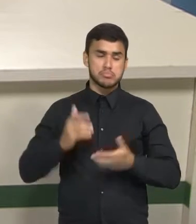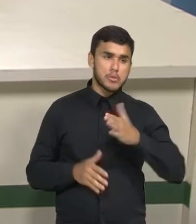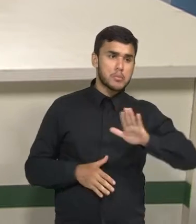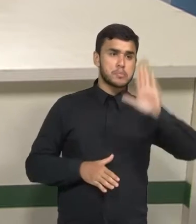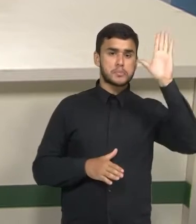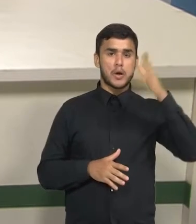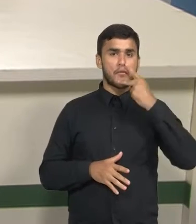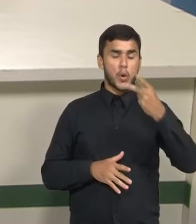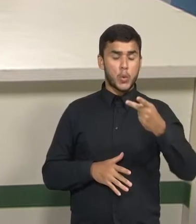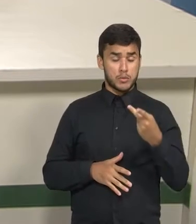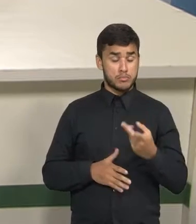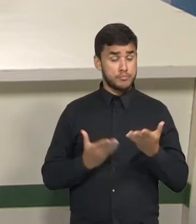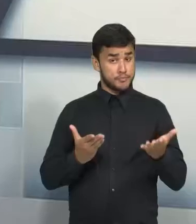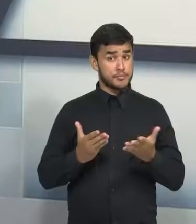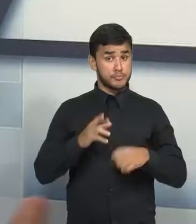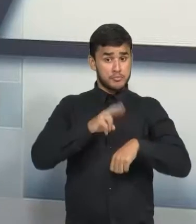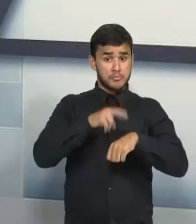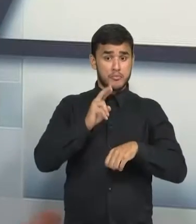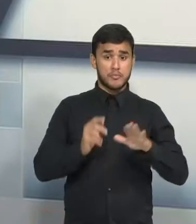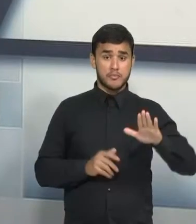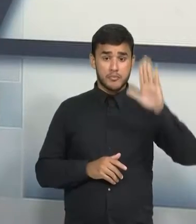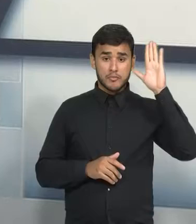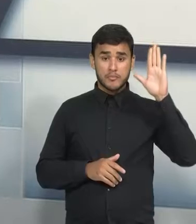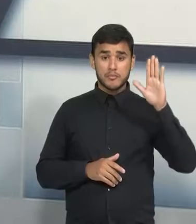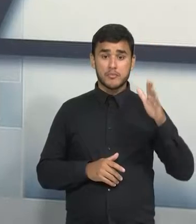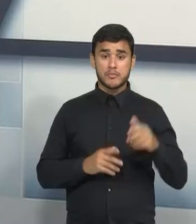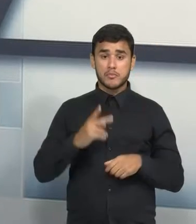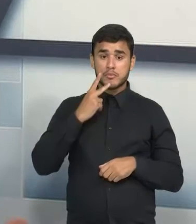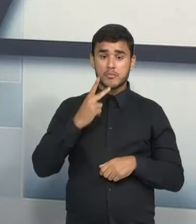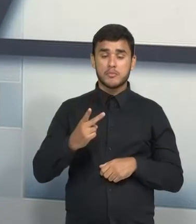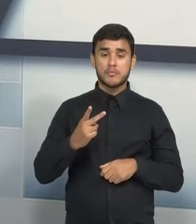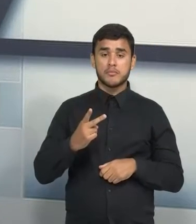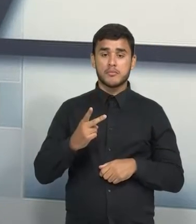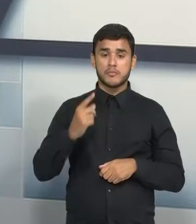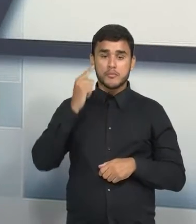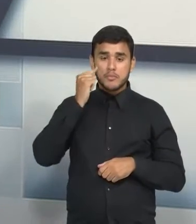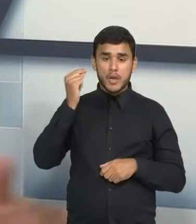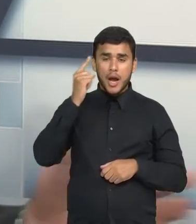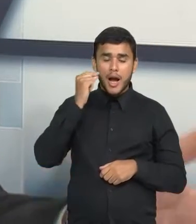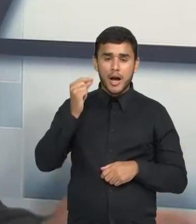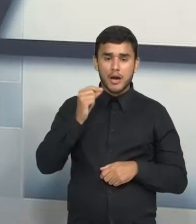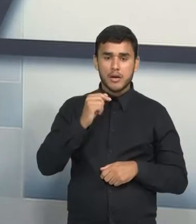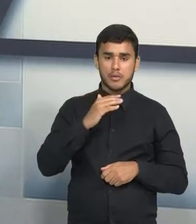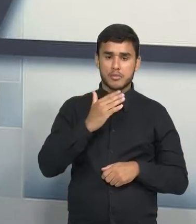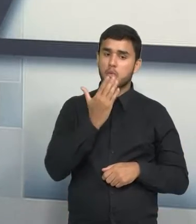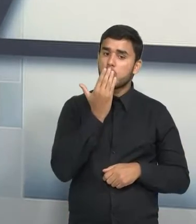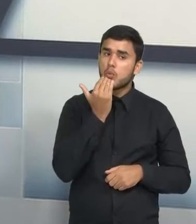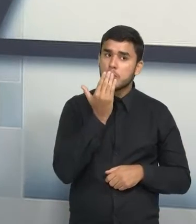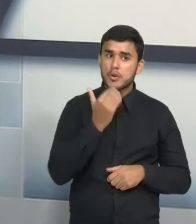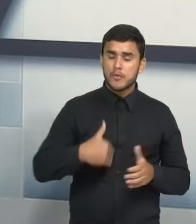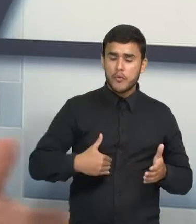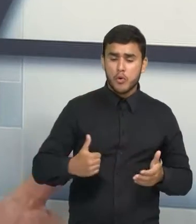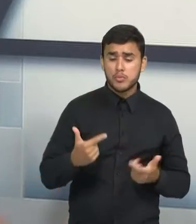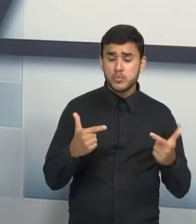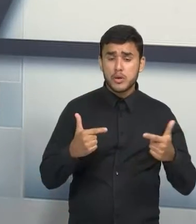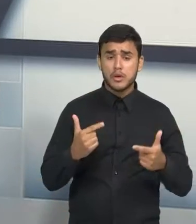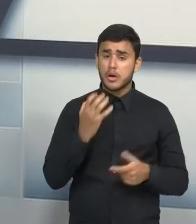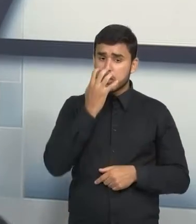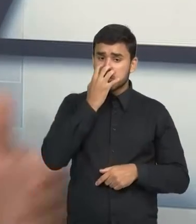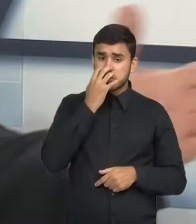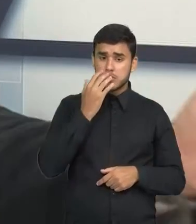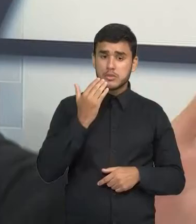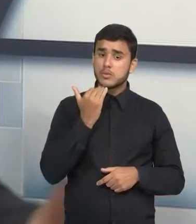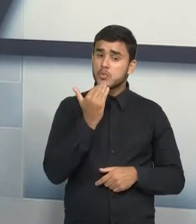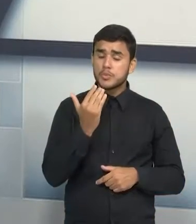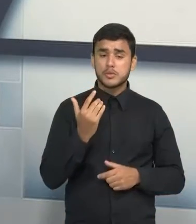Eles prometiam que iam resolver o problema dos gatos, os gatos não iam passar fome, os cachorros não iam passar fome. Muitos deles prometeram, e